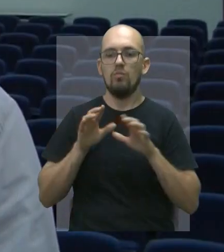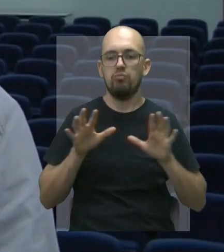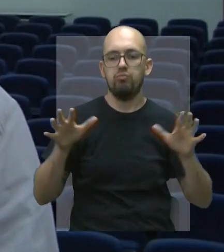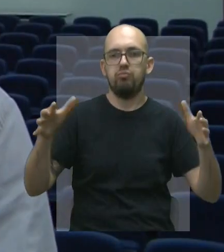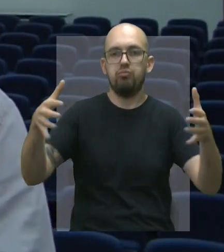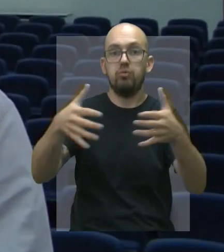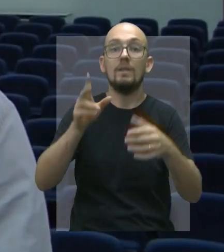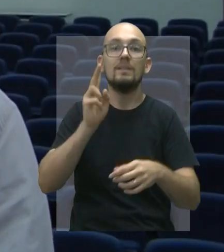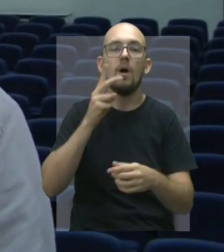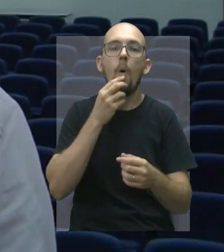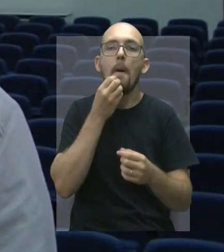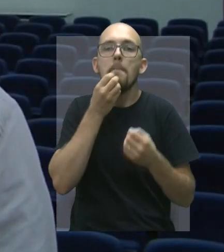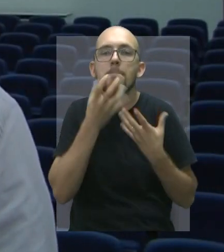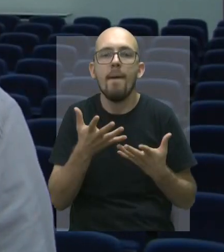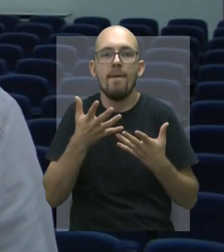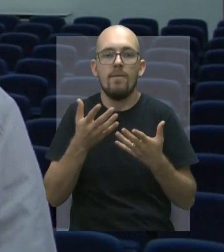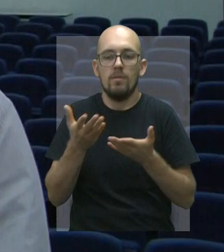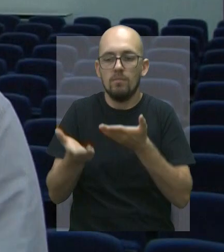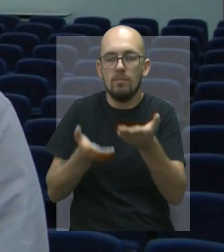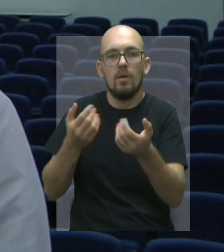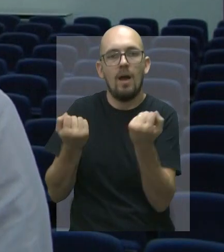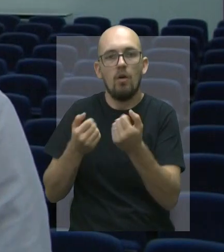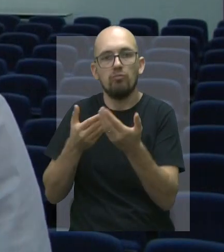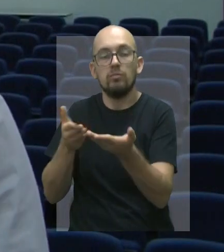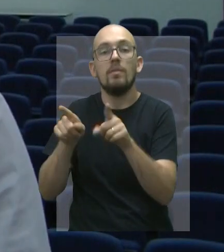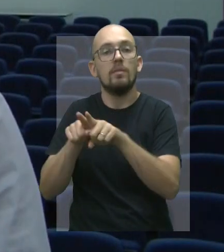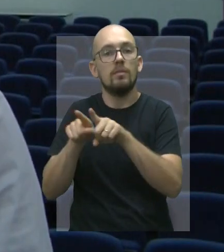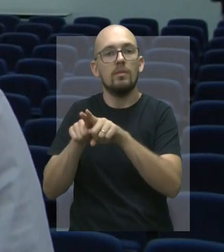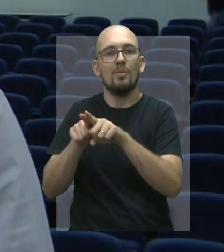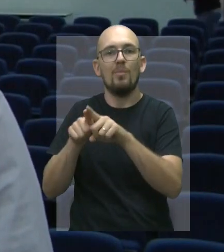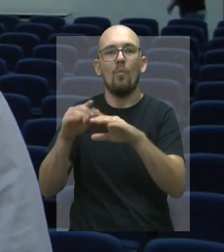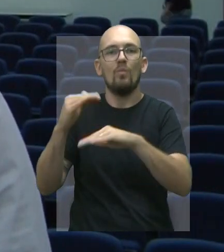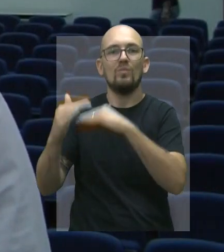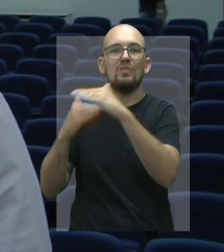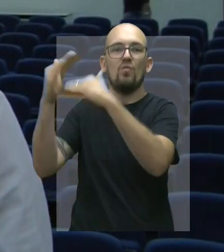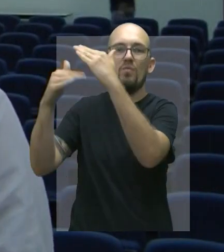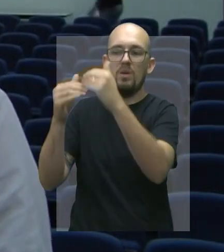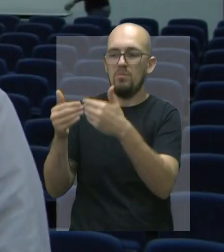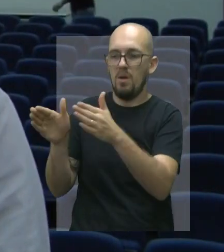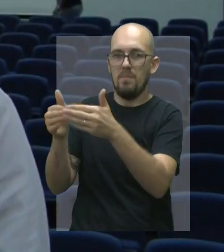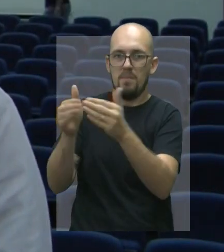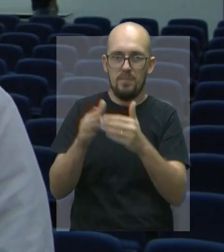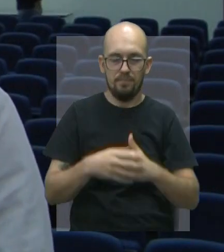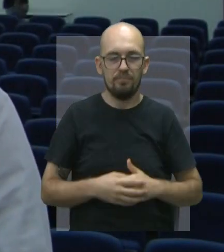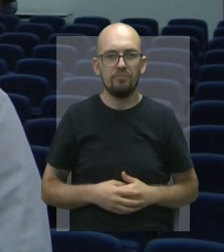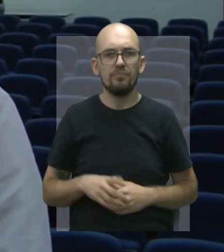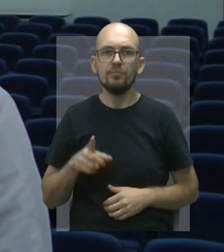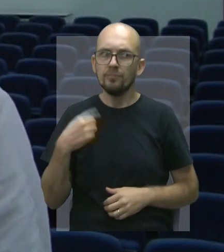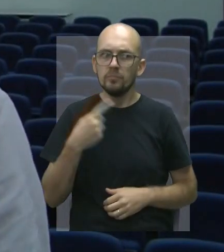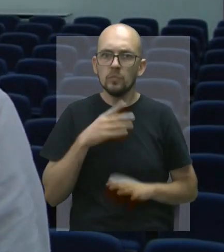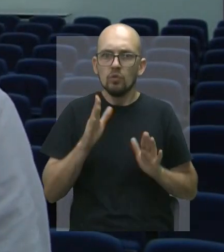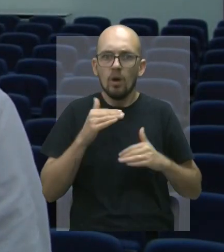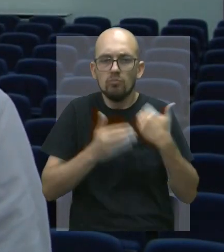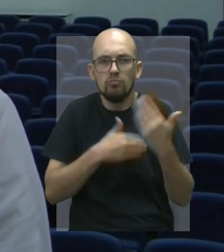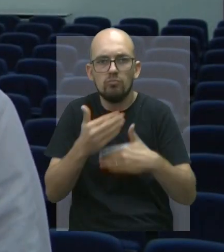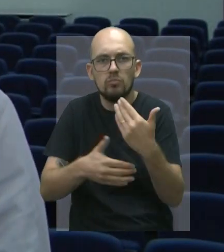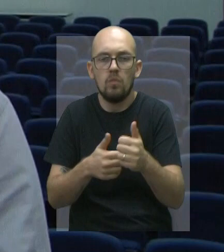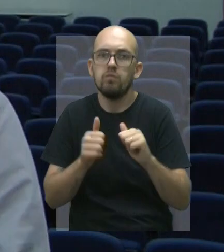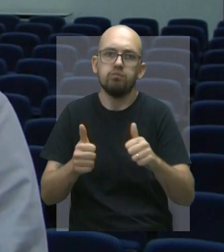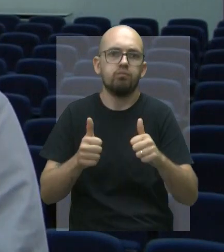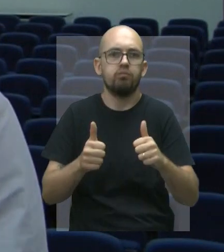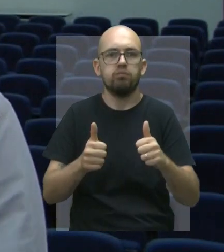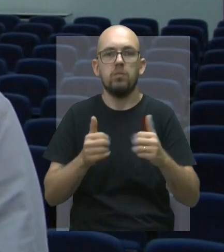sobretudo de criar ambientes mais favoráveis para o desenvolvimento econômico. E nós andamos muito, acho que agora a gente já,